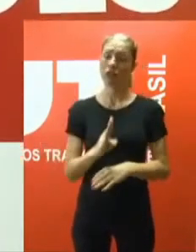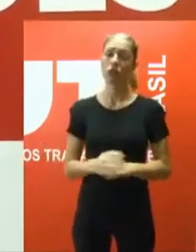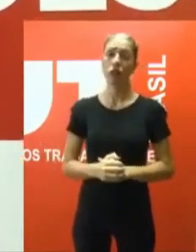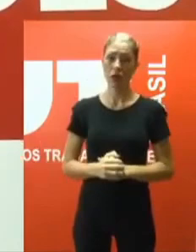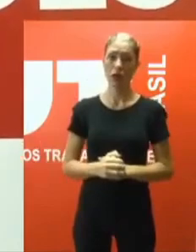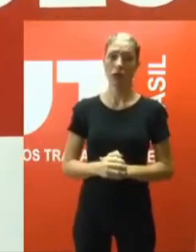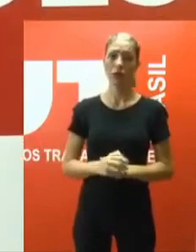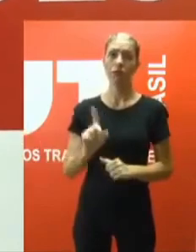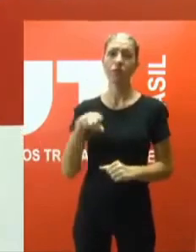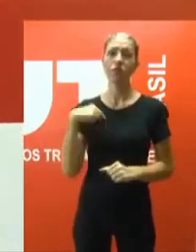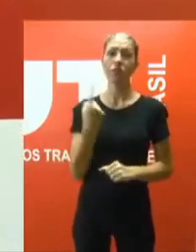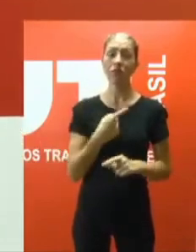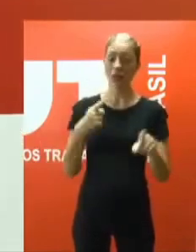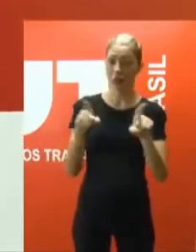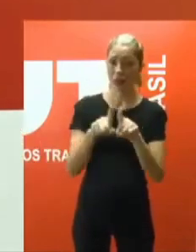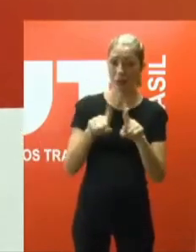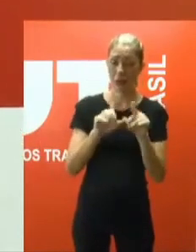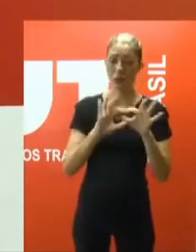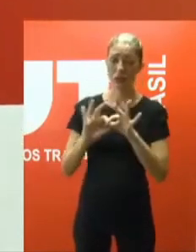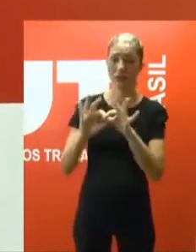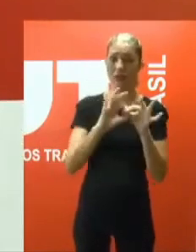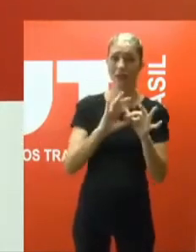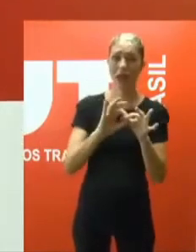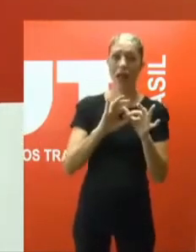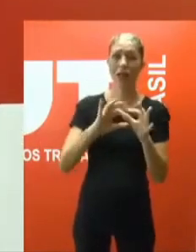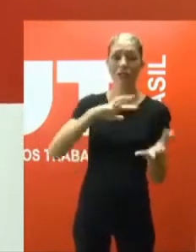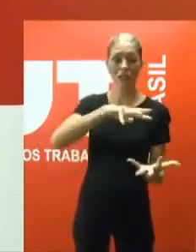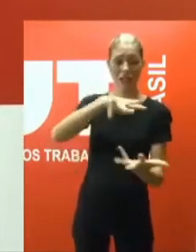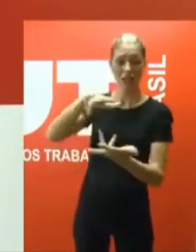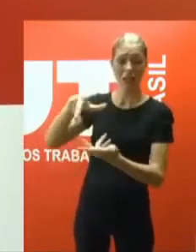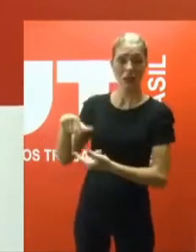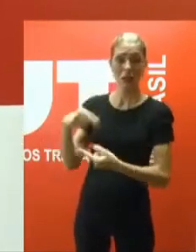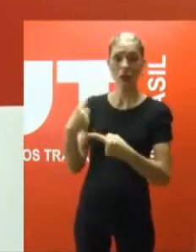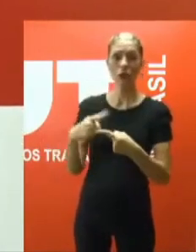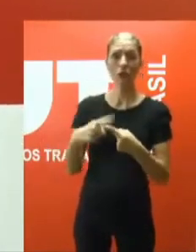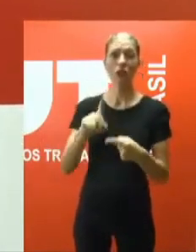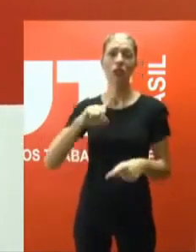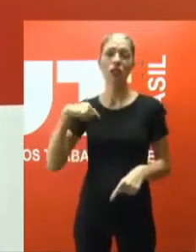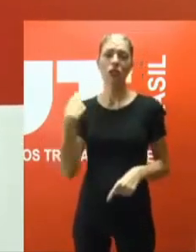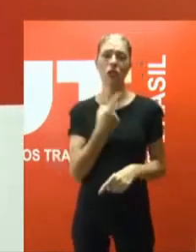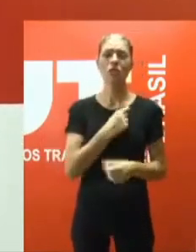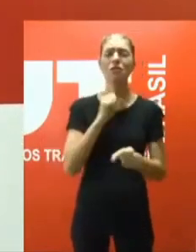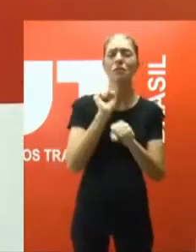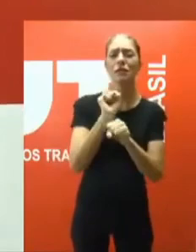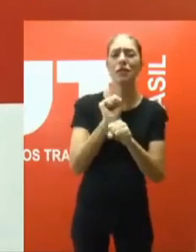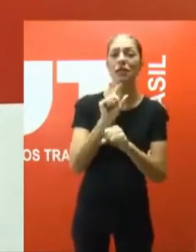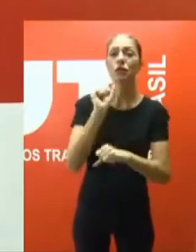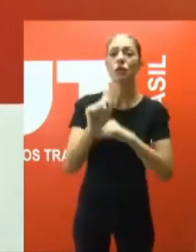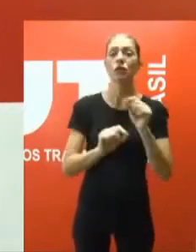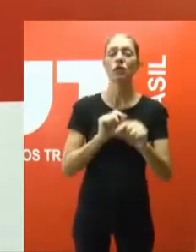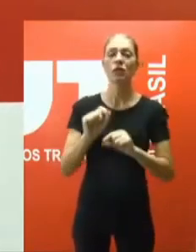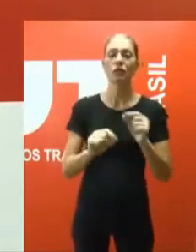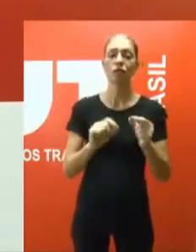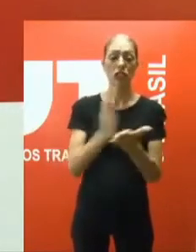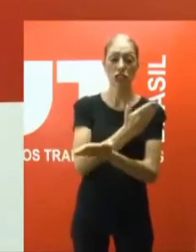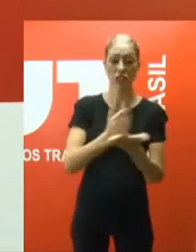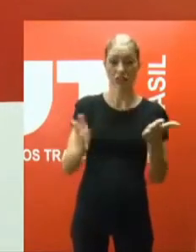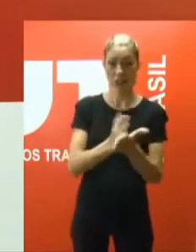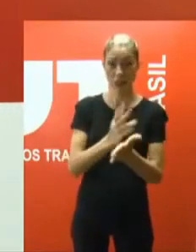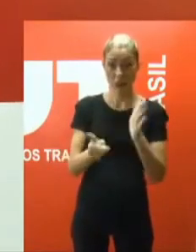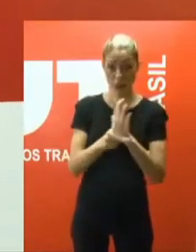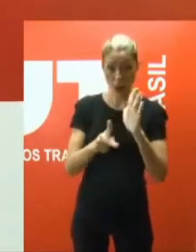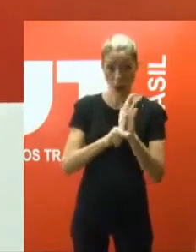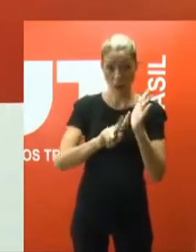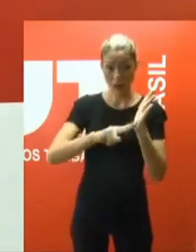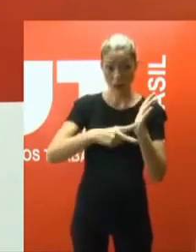manter a unidade internacional, porque a guerra está dividindo o norte do sul. E nós esperamos que essa divisão não venha para o movimento sindical. É tarefa nossa da CUT